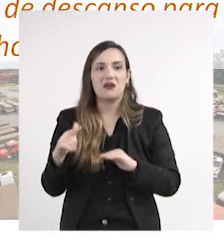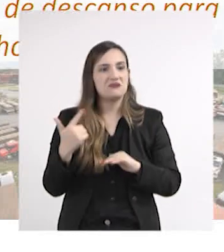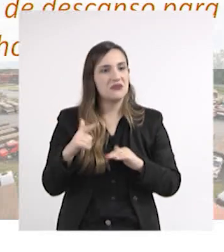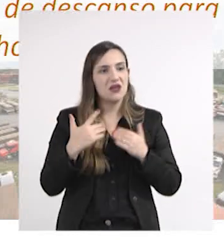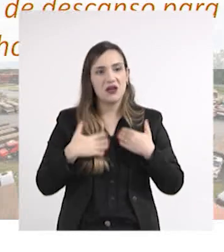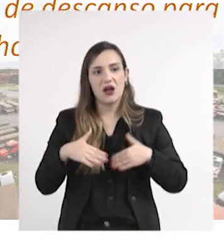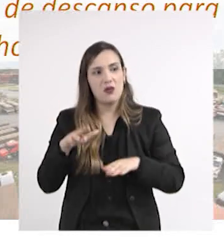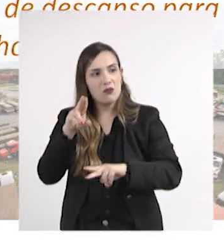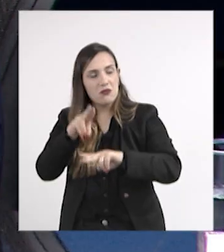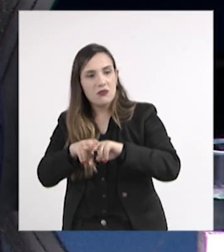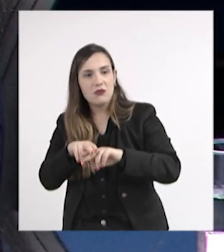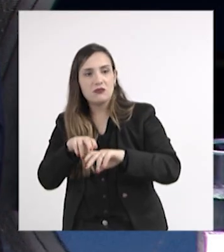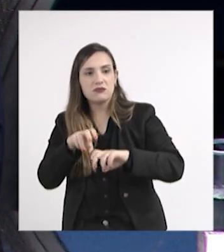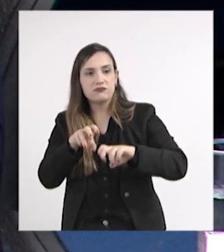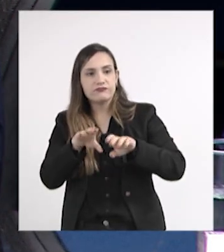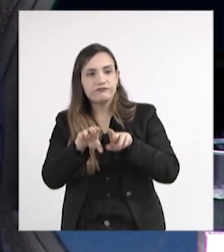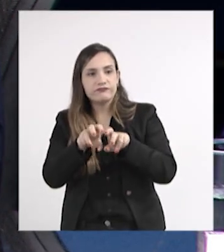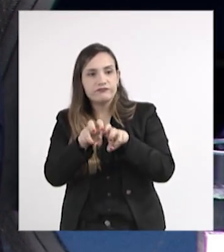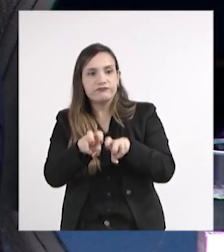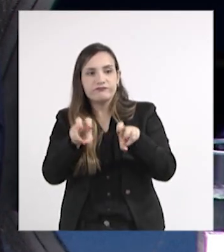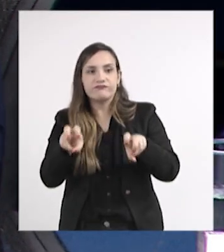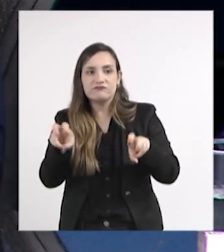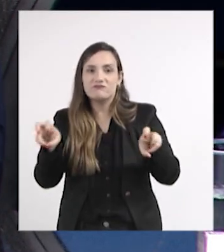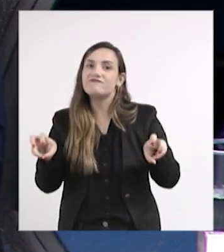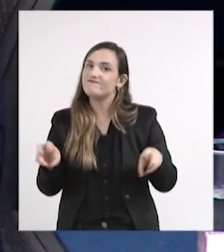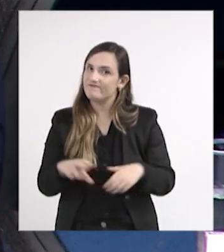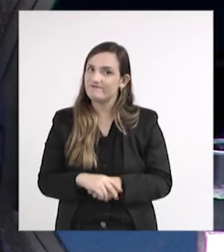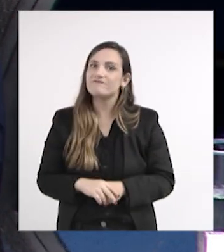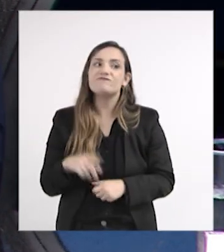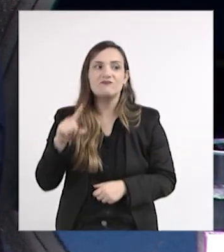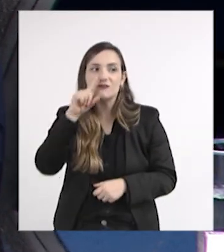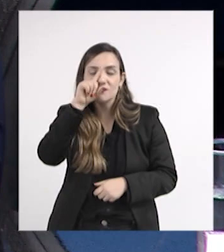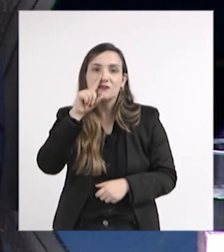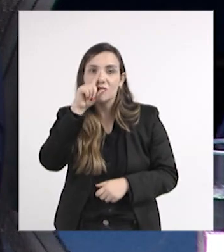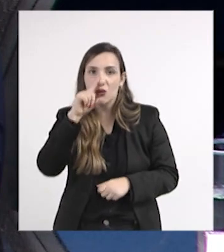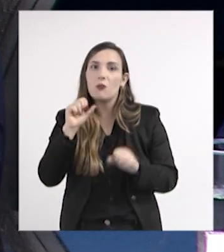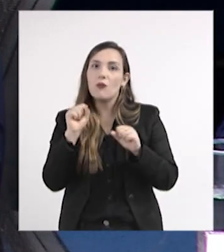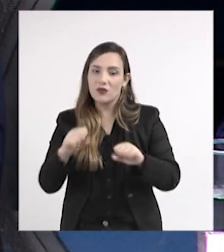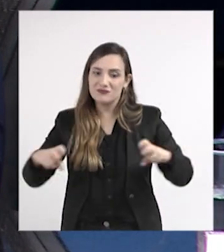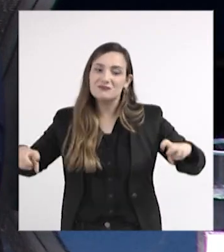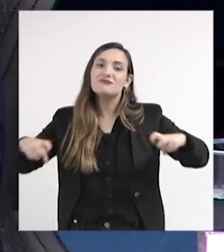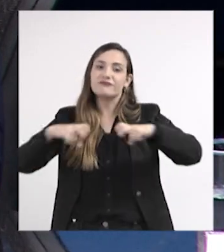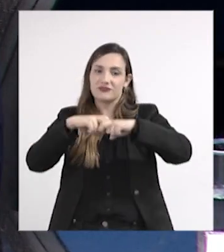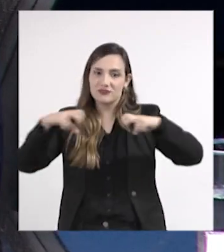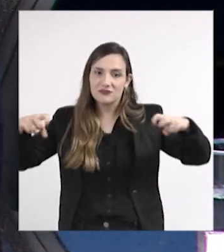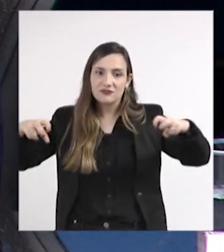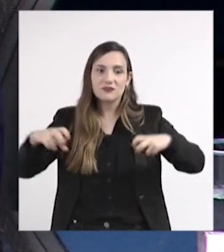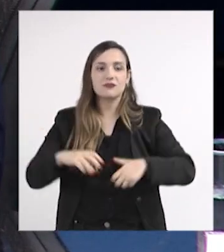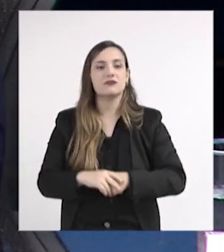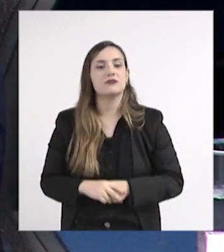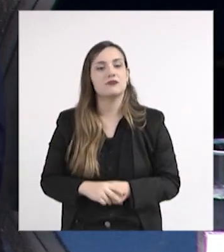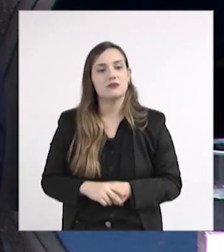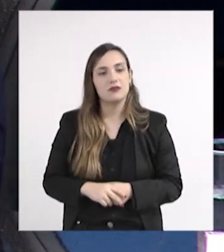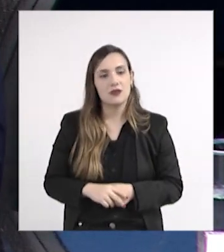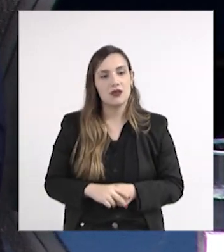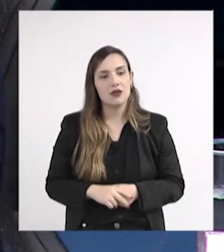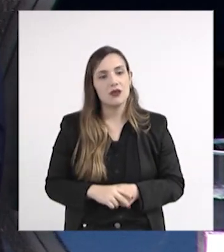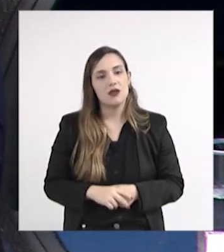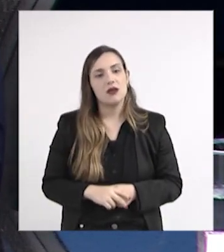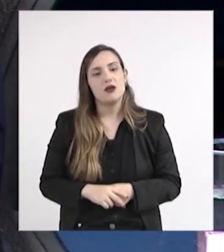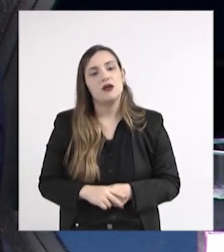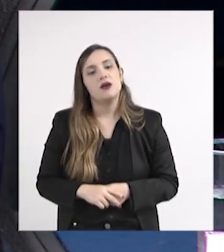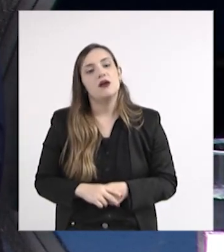de carga. É uma questão sensível, um fator de risco para a ocorrência de acidentes e, inclusive, um fator de